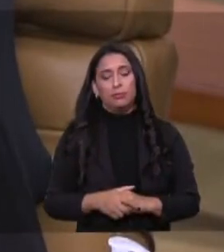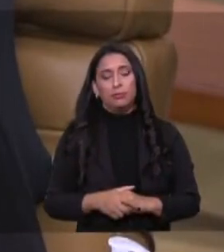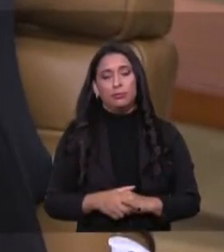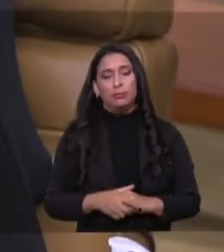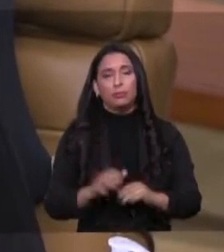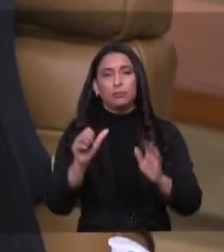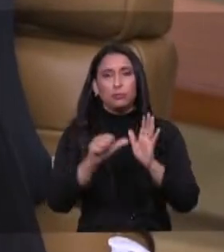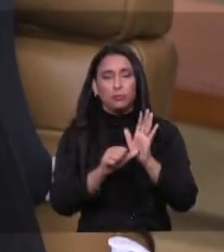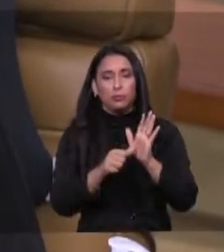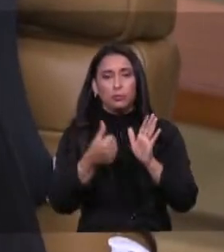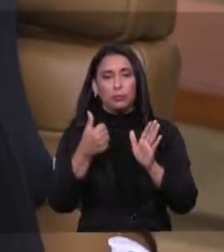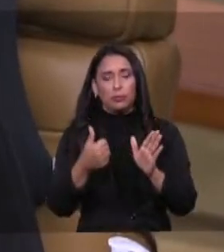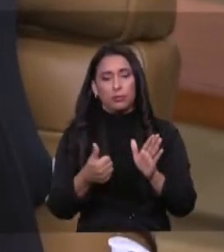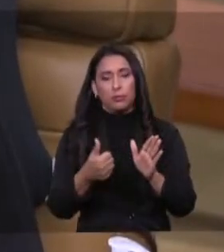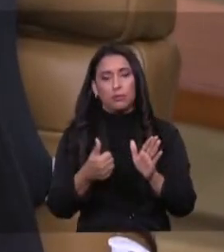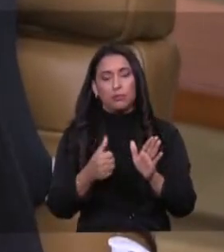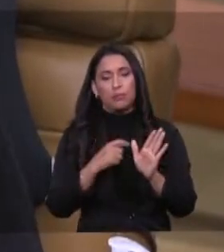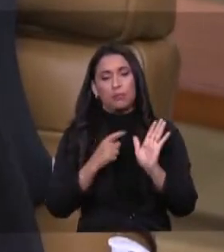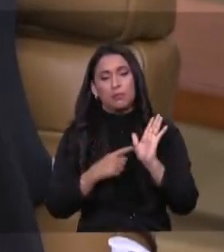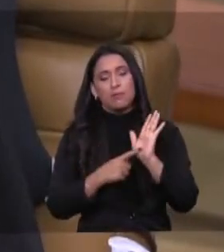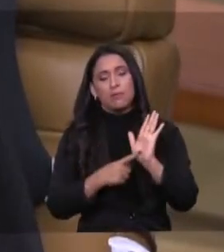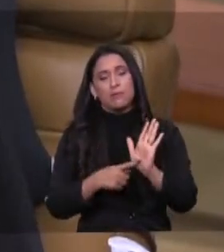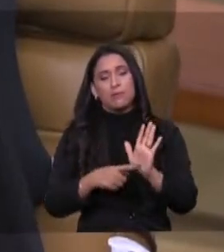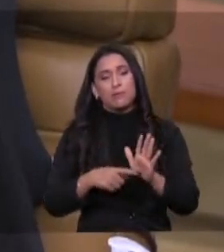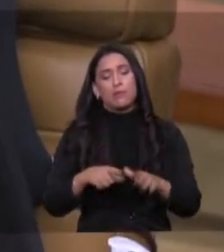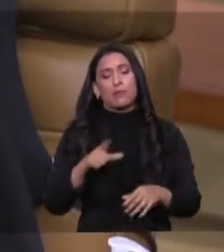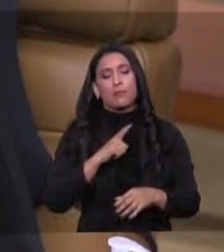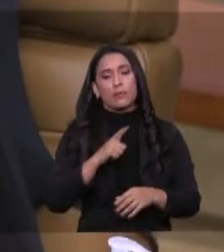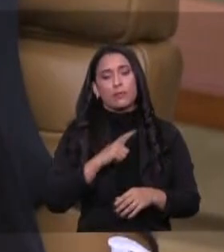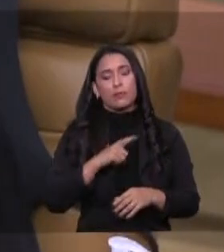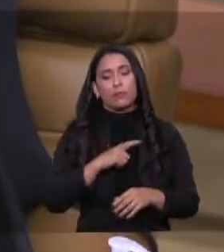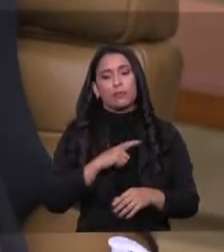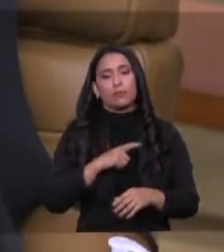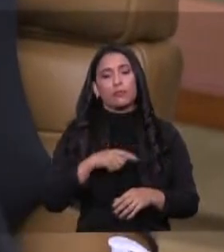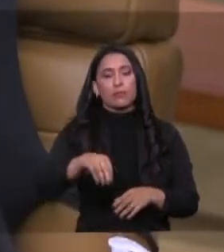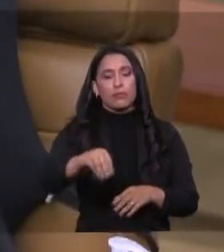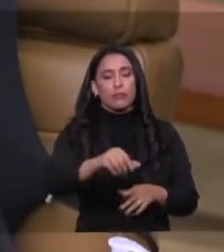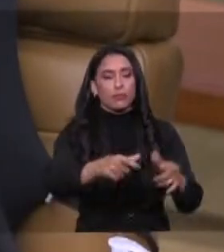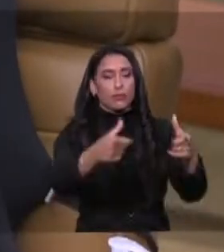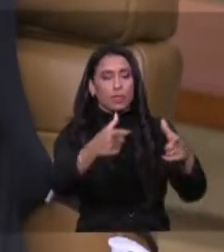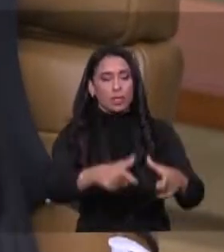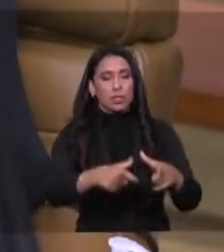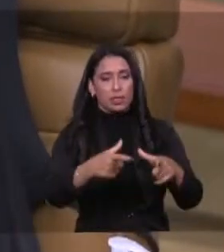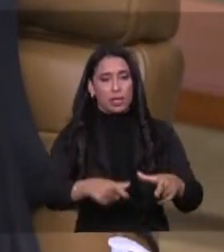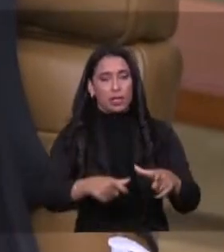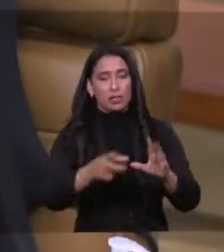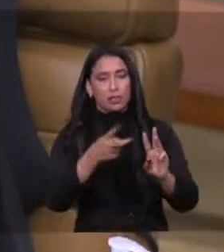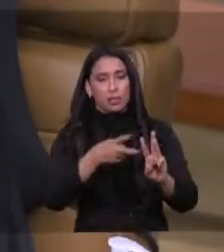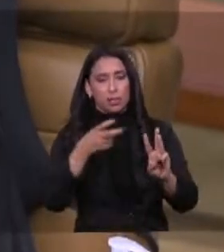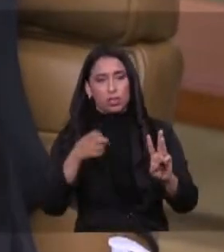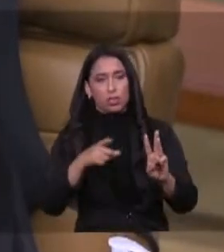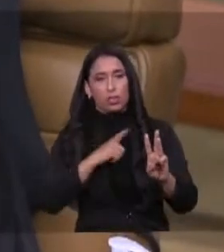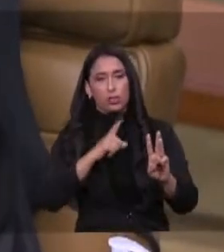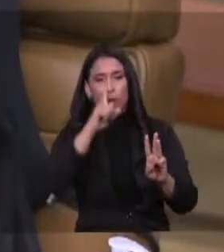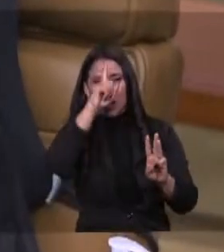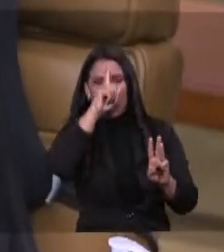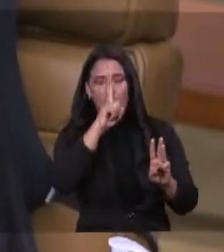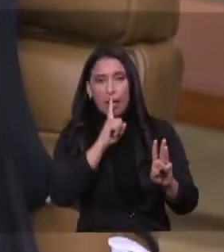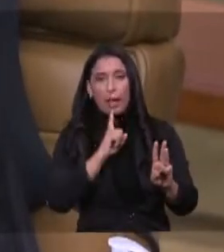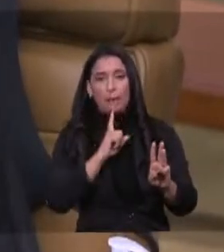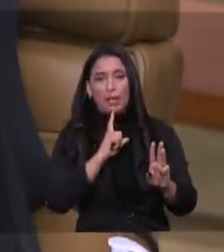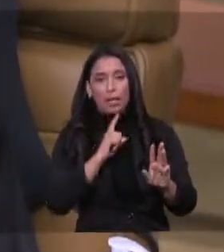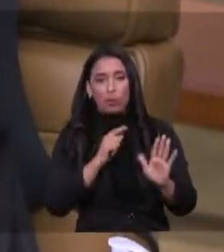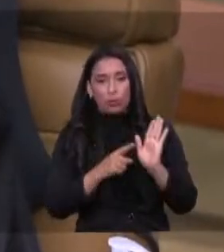O primeiro, constando as terras indígenas já demarcadas em amarelo. A impressão